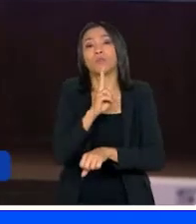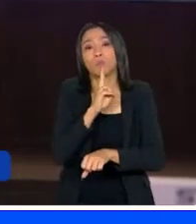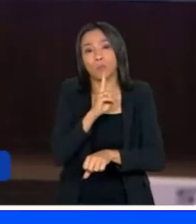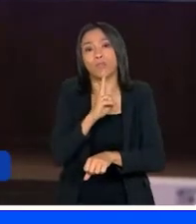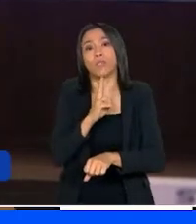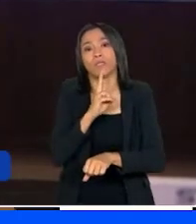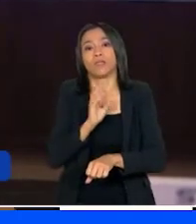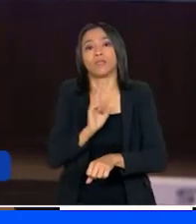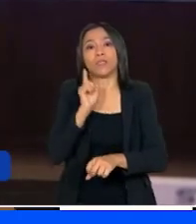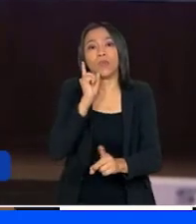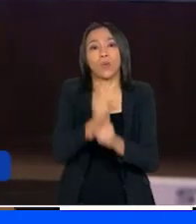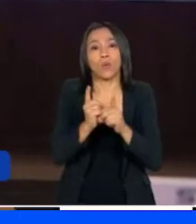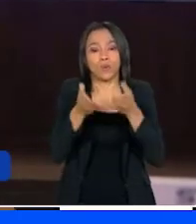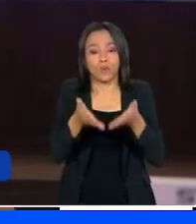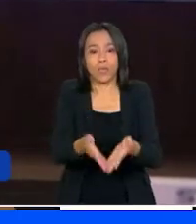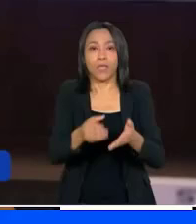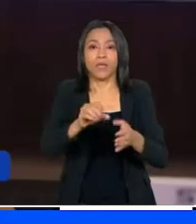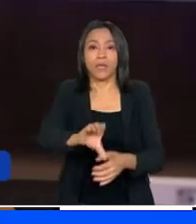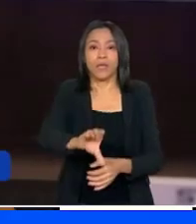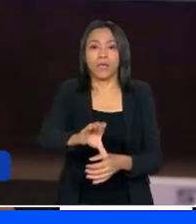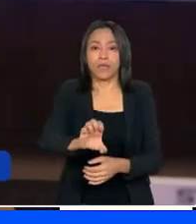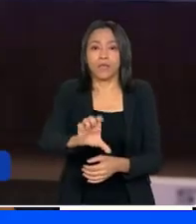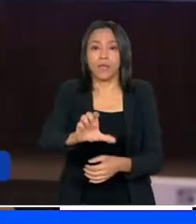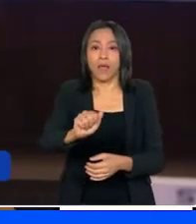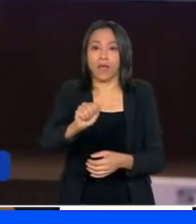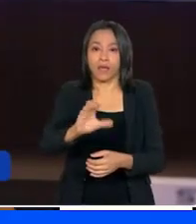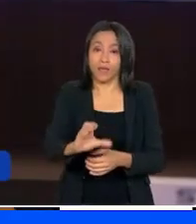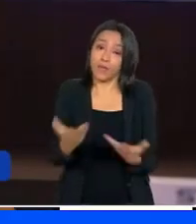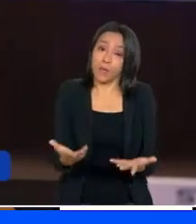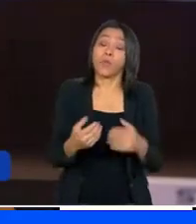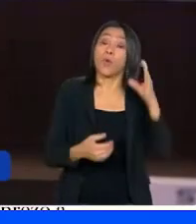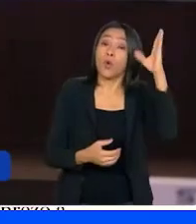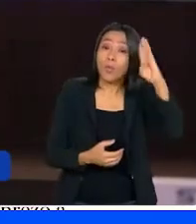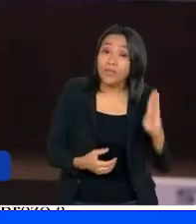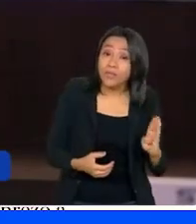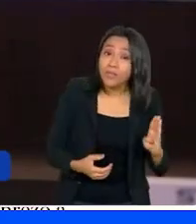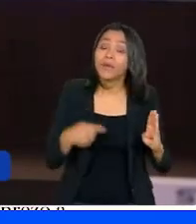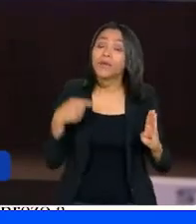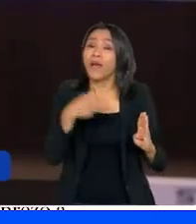Brasil cumpra esse papel, porque o Brasil é um país simpático, é um